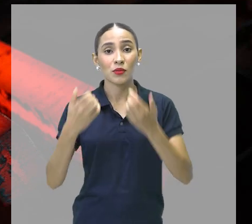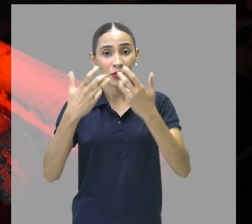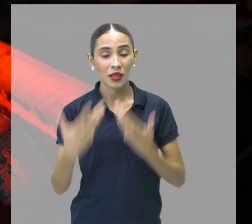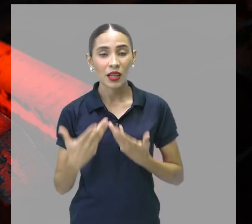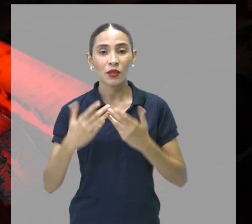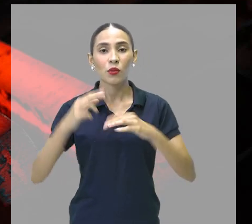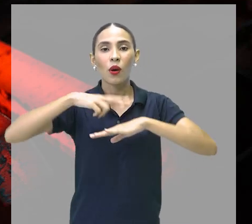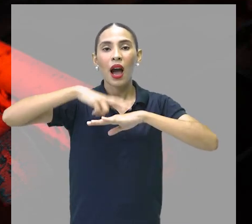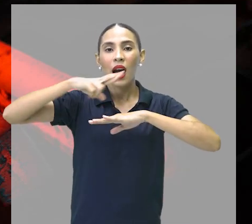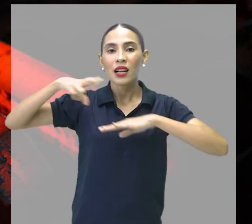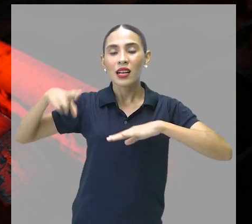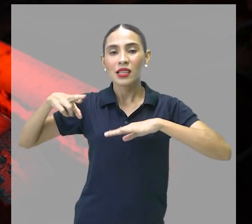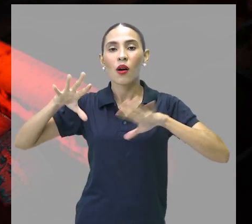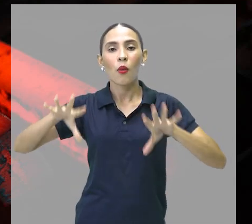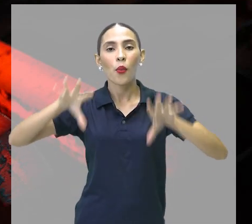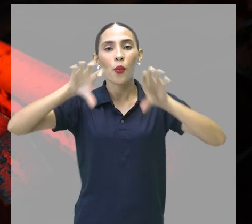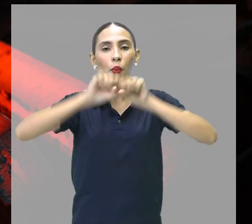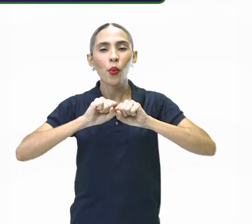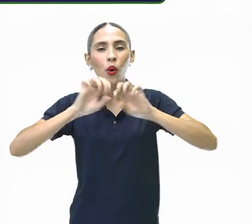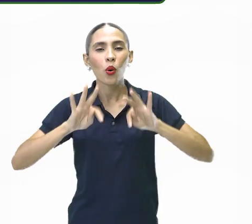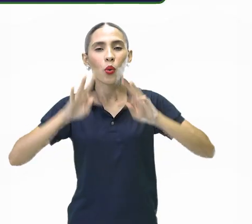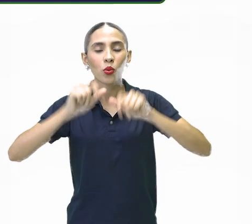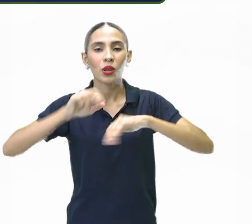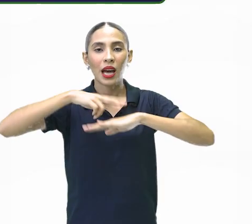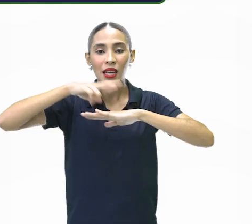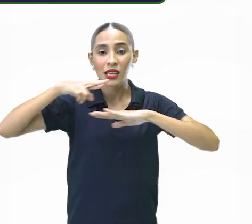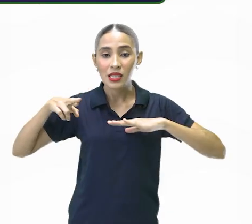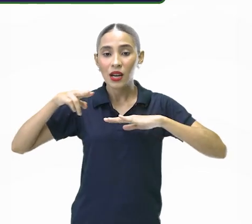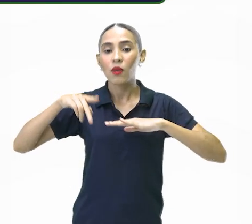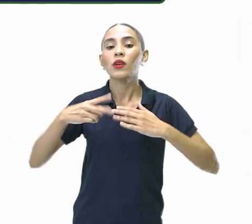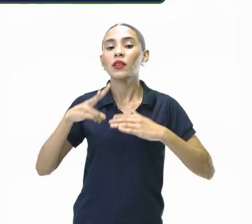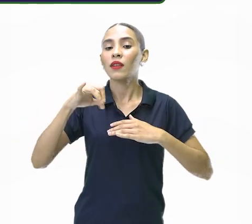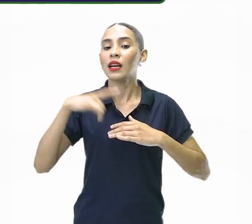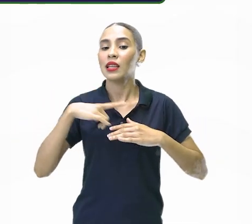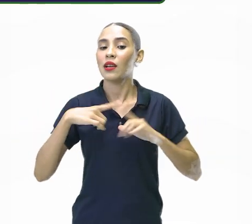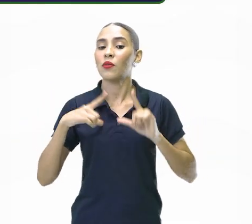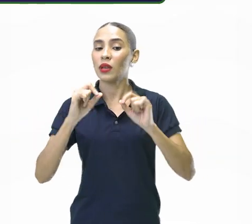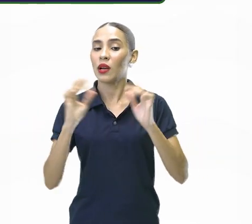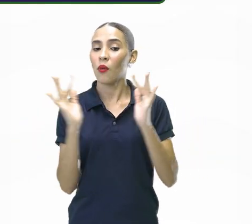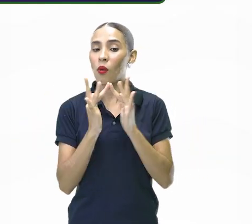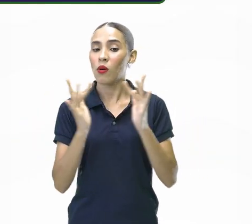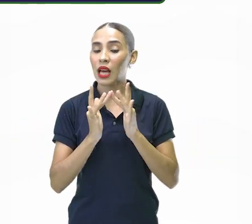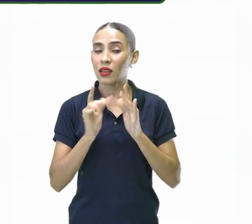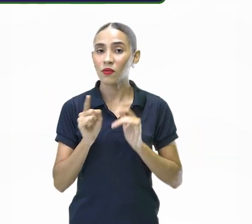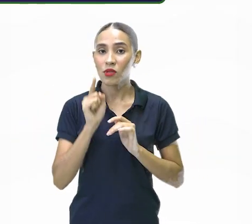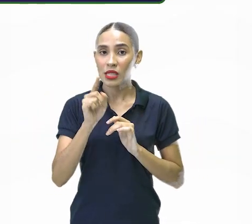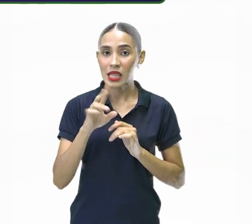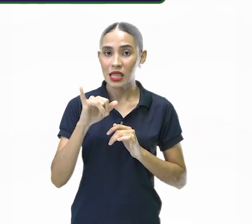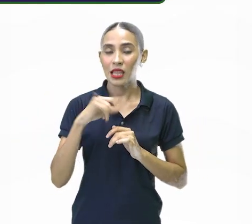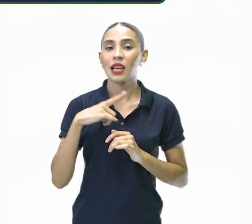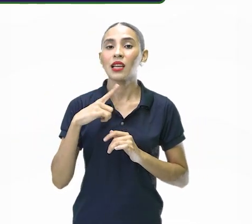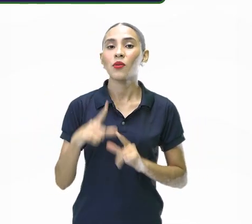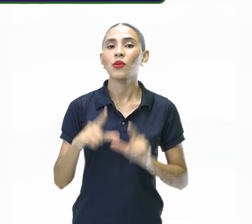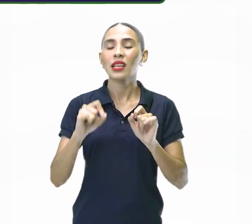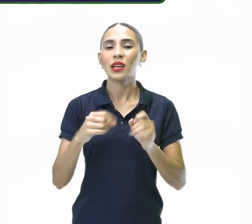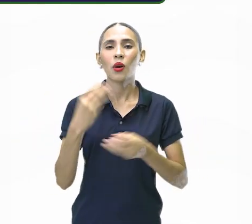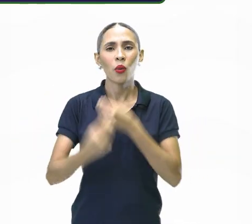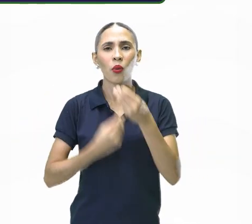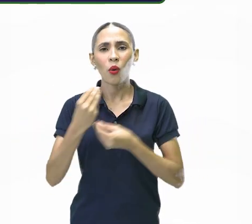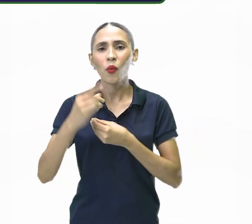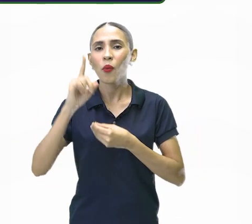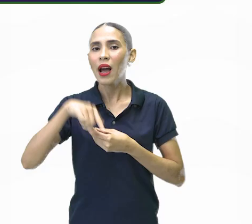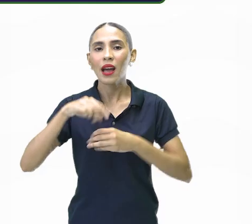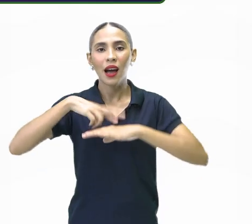tem como é essa radiação? Vejam aí, ela é uma caixa oca, você tem uma caixa oca, um forno,